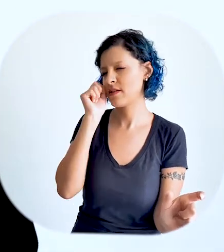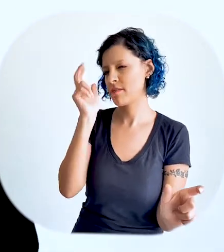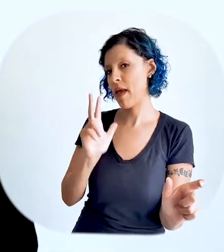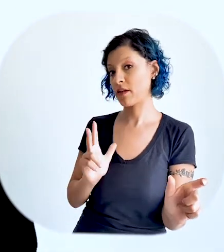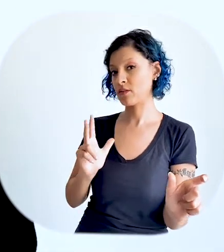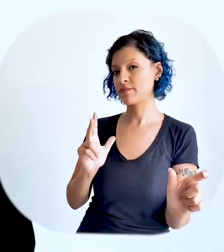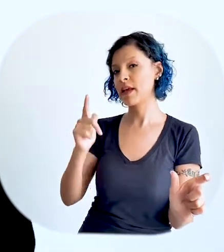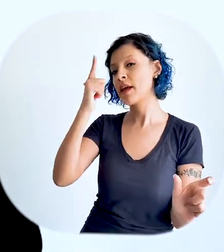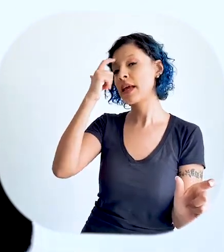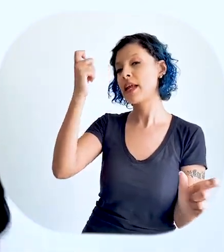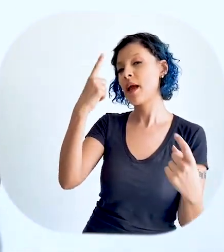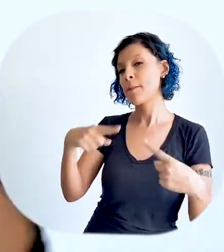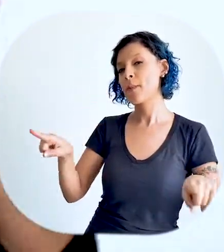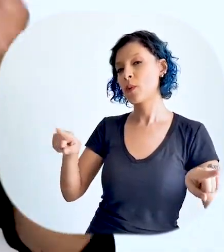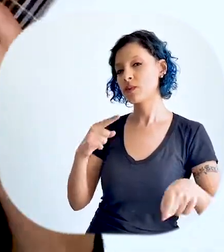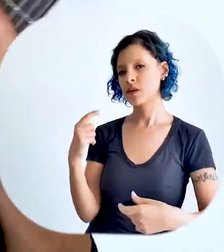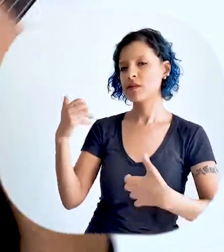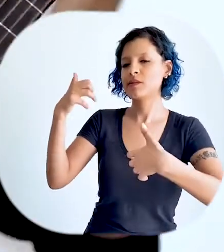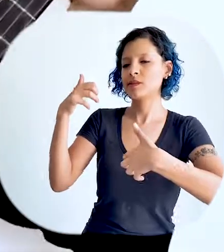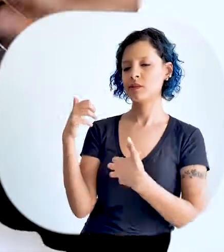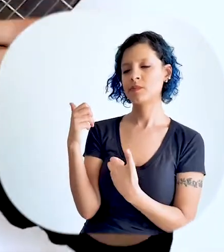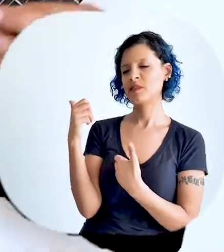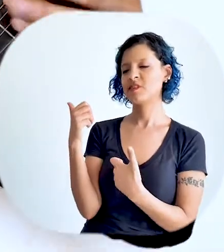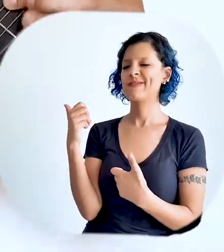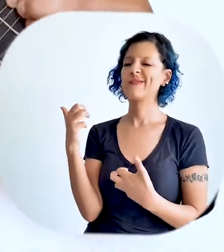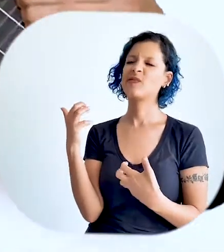rato compositor.